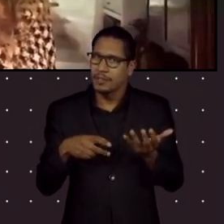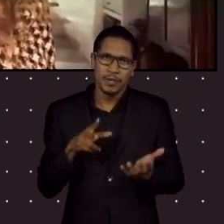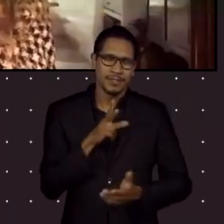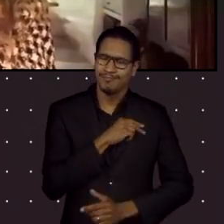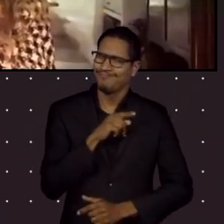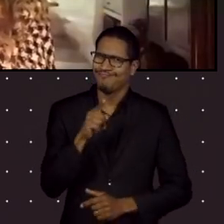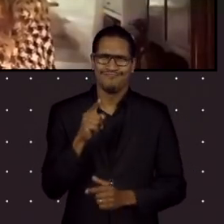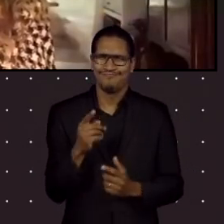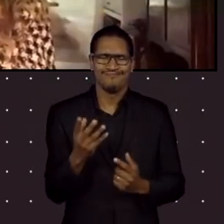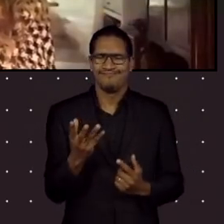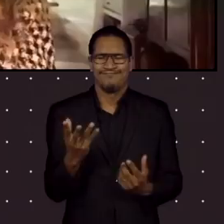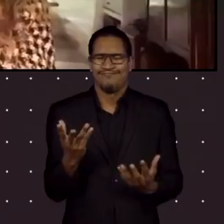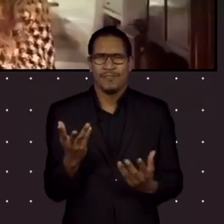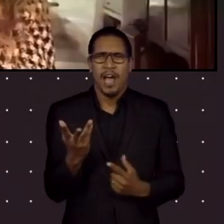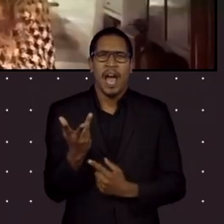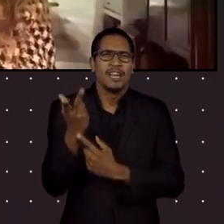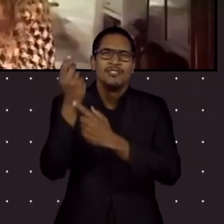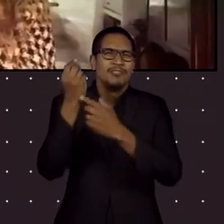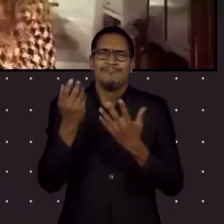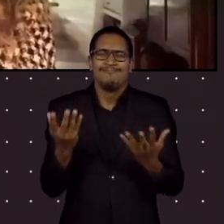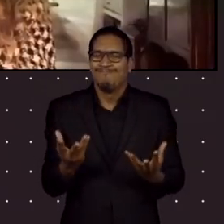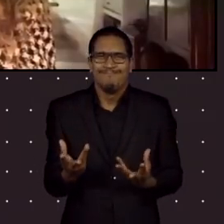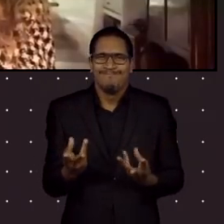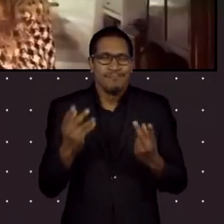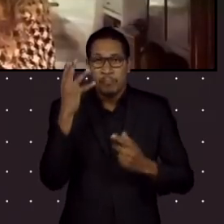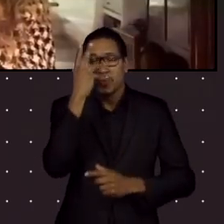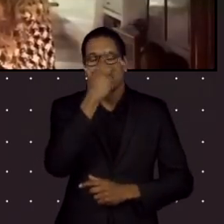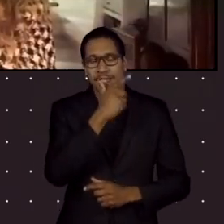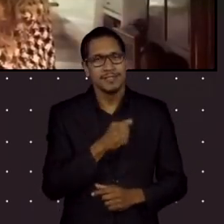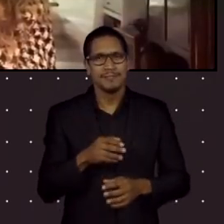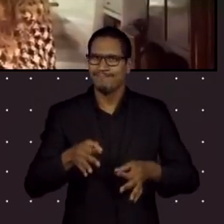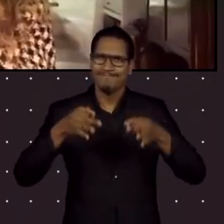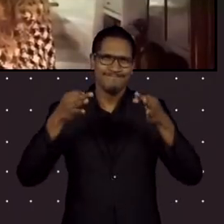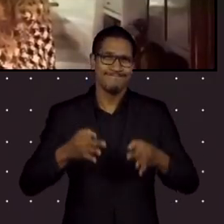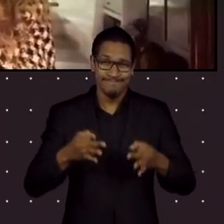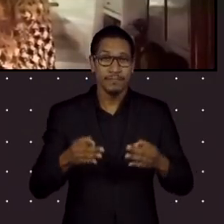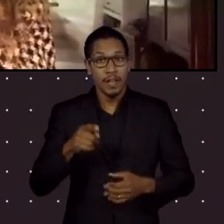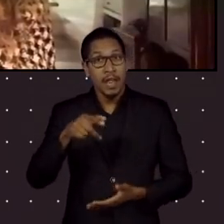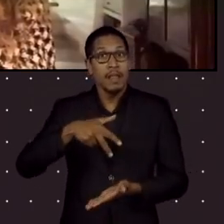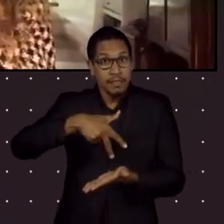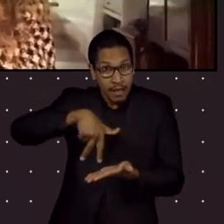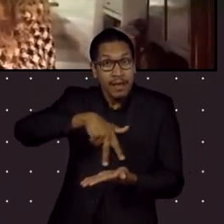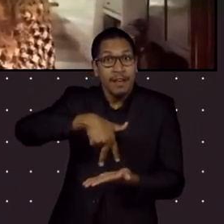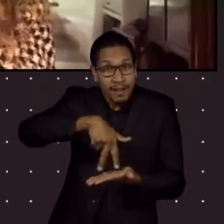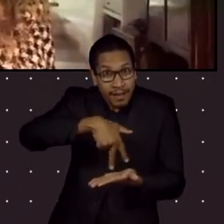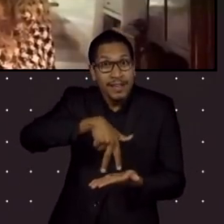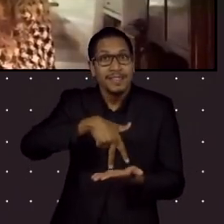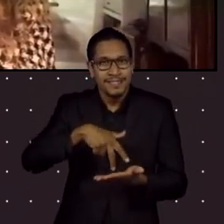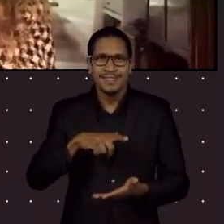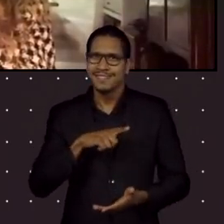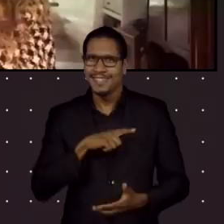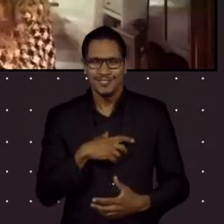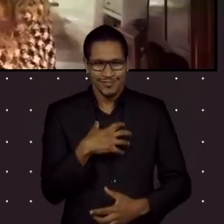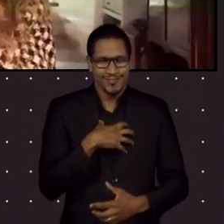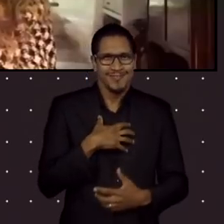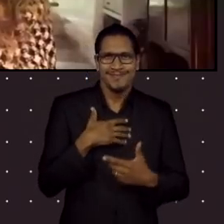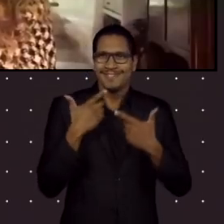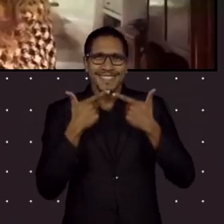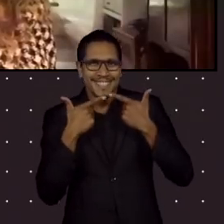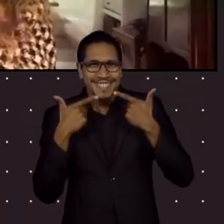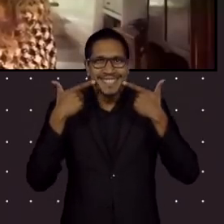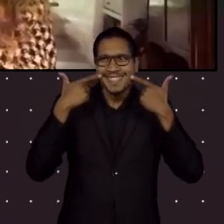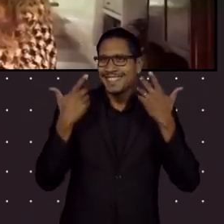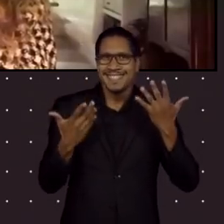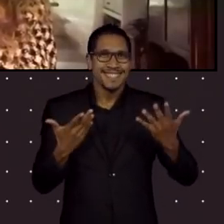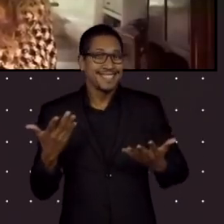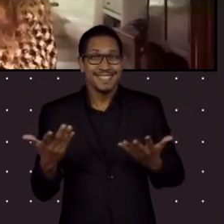artista muito bonita, uma grande artista, ela dança, ela tem graça, sabe? Então ela